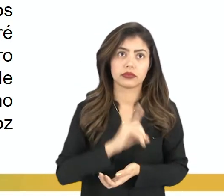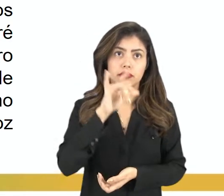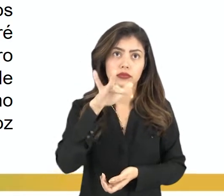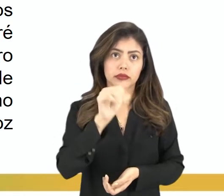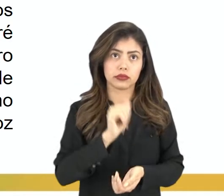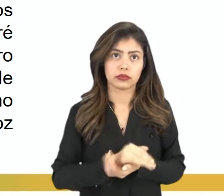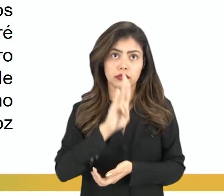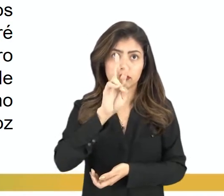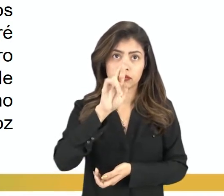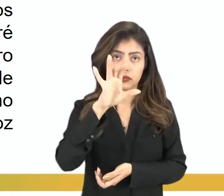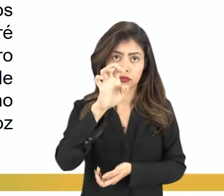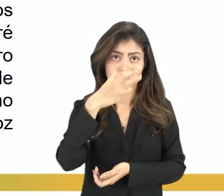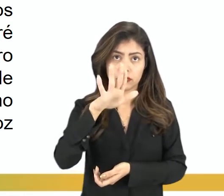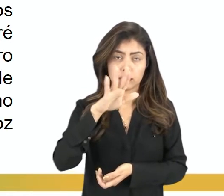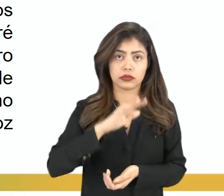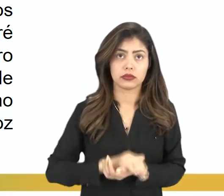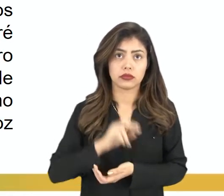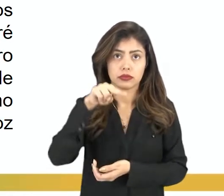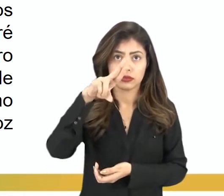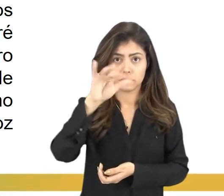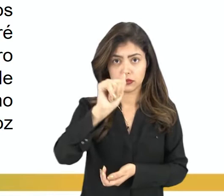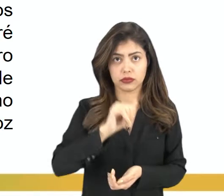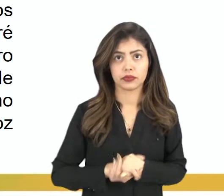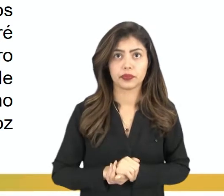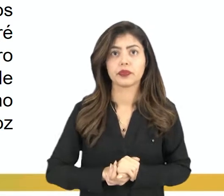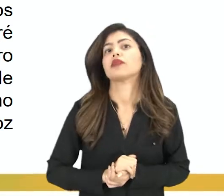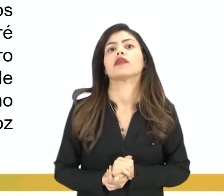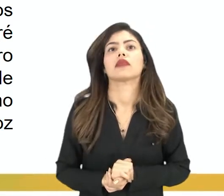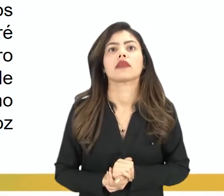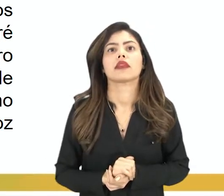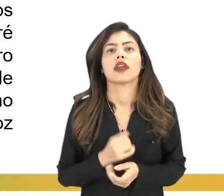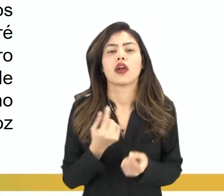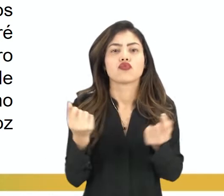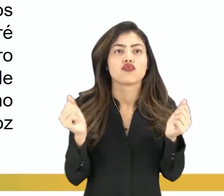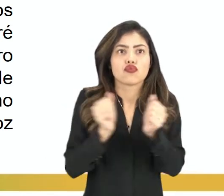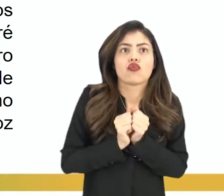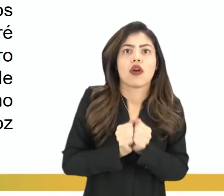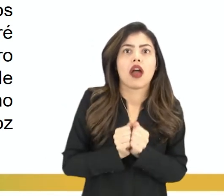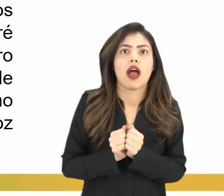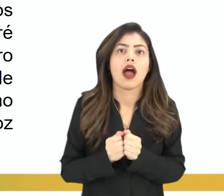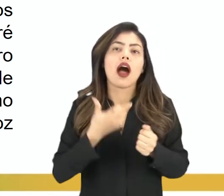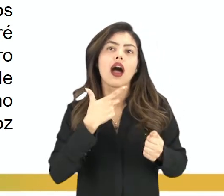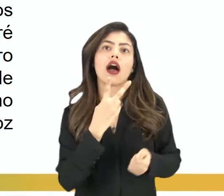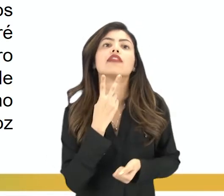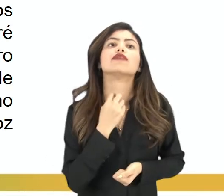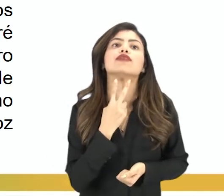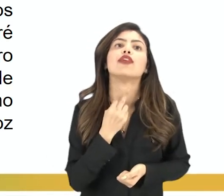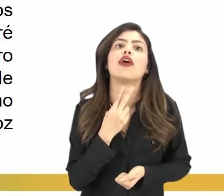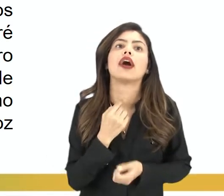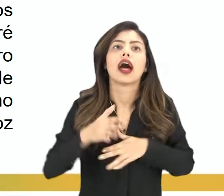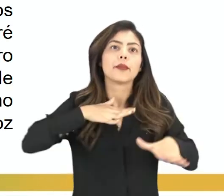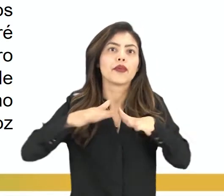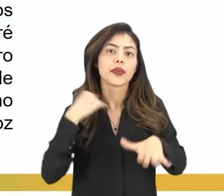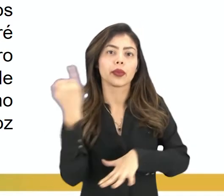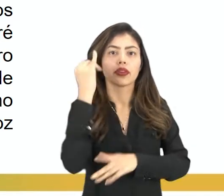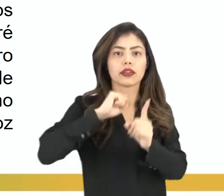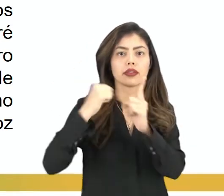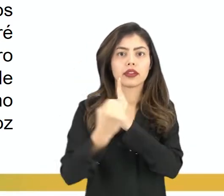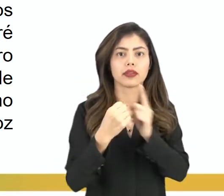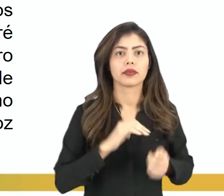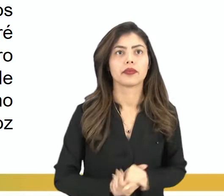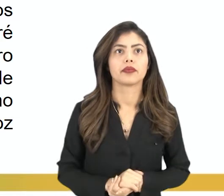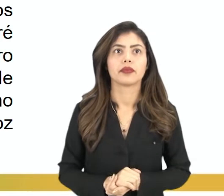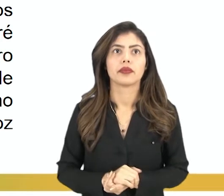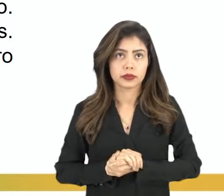músicos como Bob Dylan, Bruce Springsteen e Nina Simone aliaram a sua voz a movimentos importantes